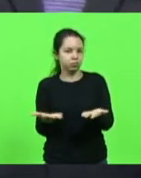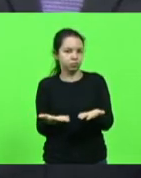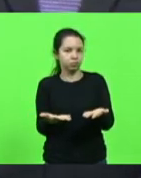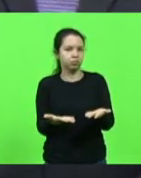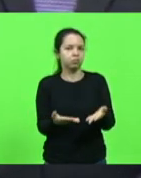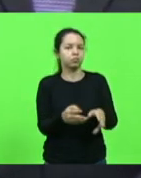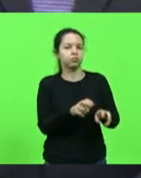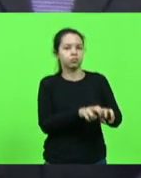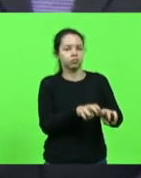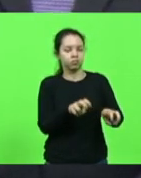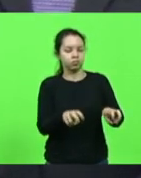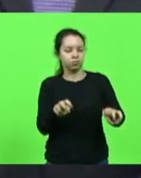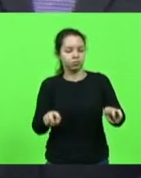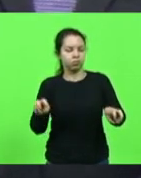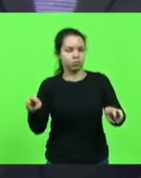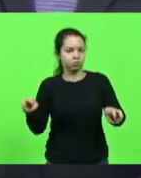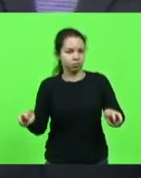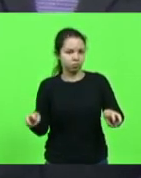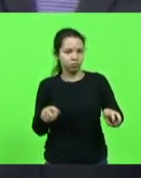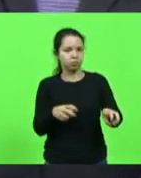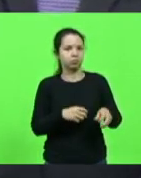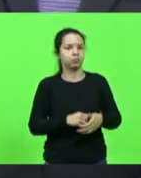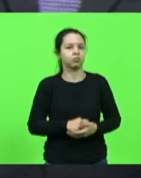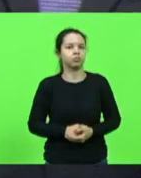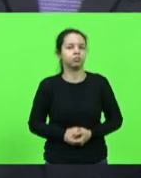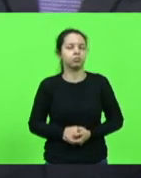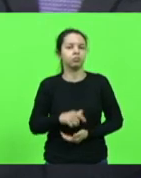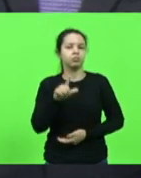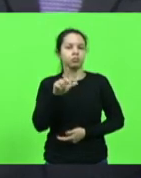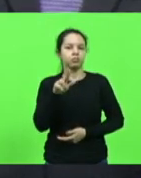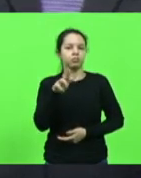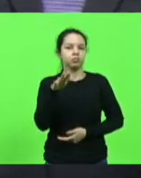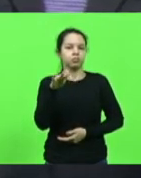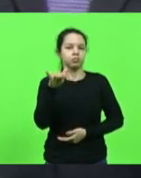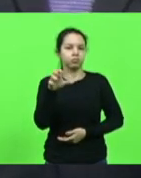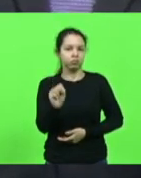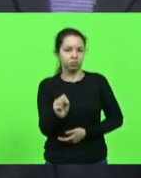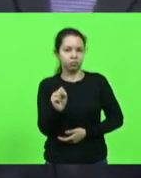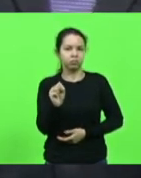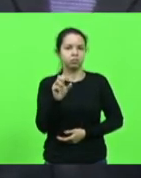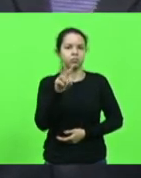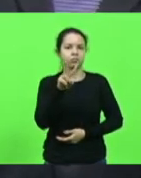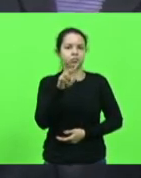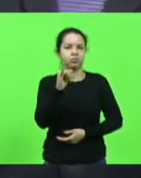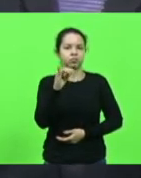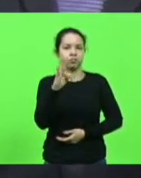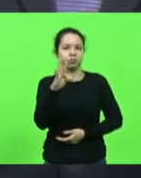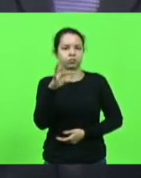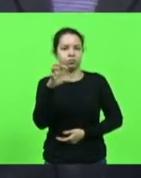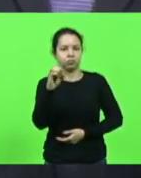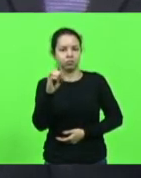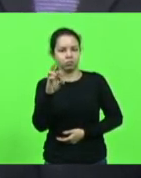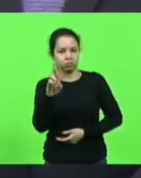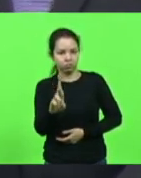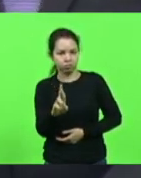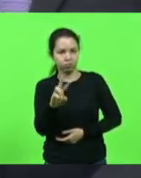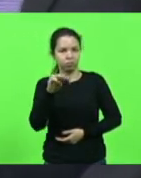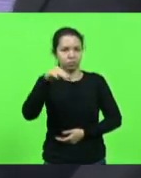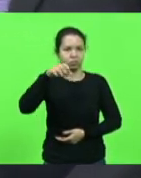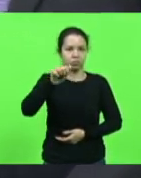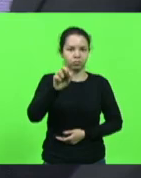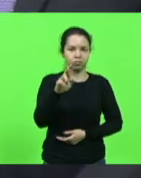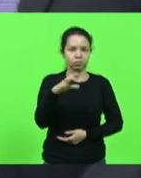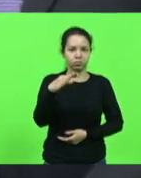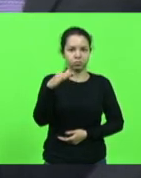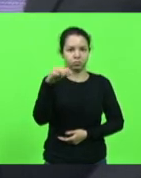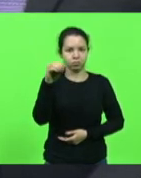cadeira: Luiz Antônio Gualberto, Vitor Konder, Marcos Konder, Carlos